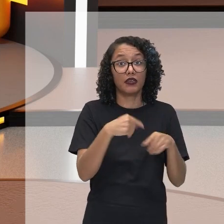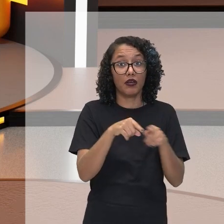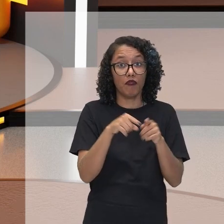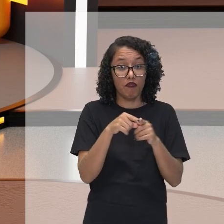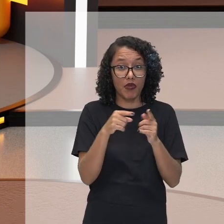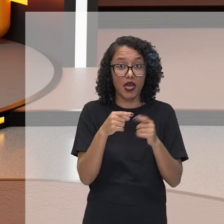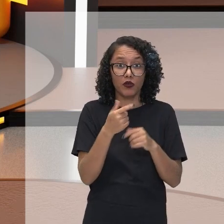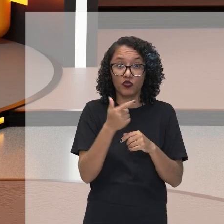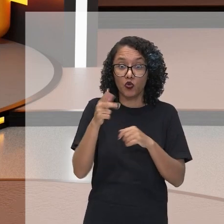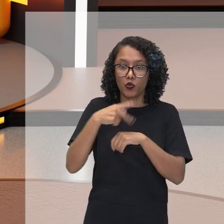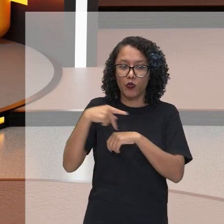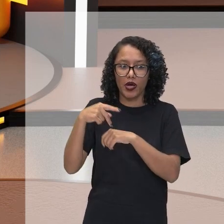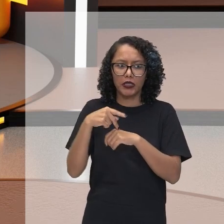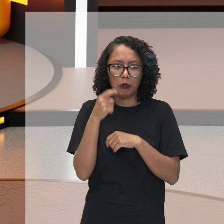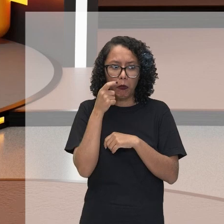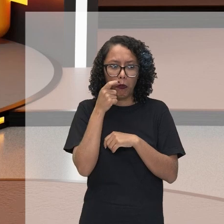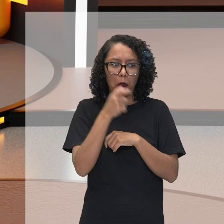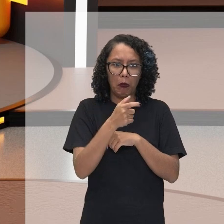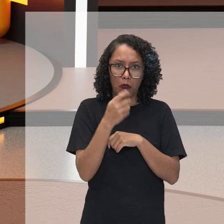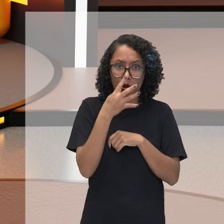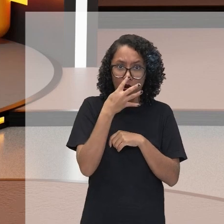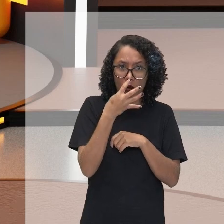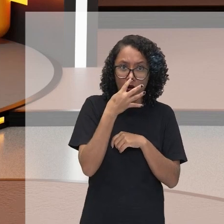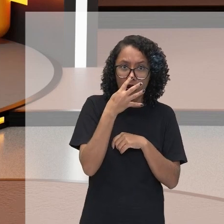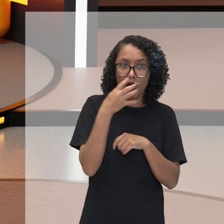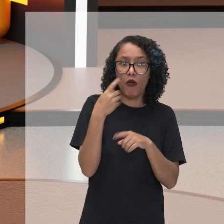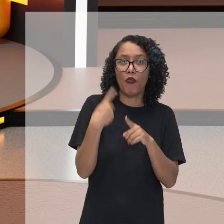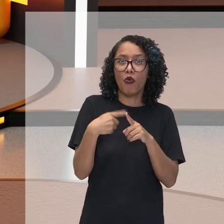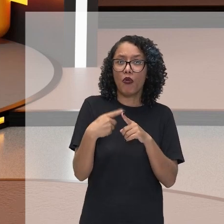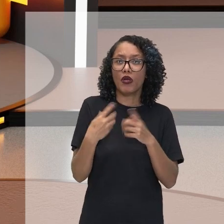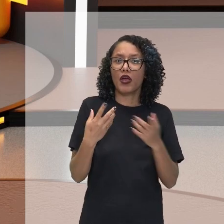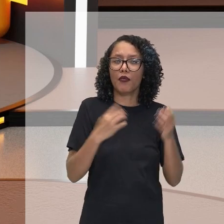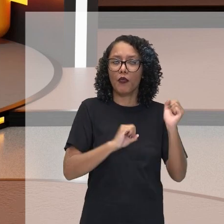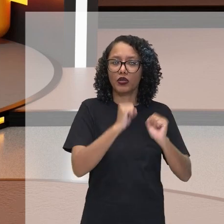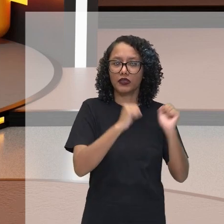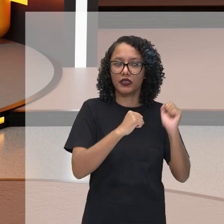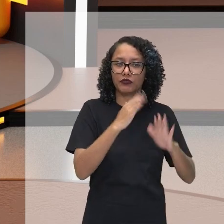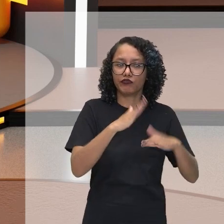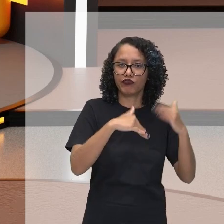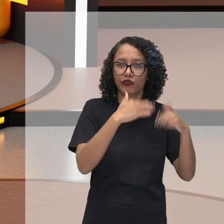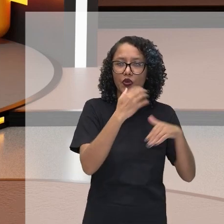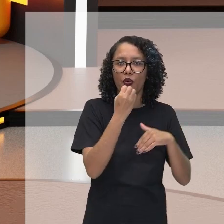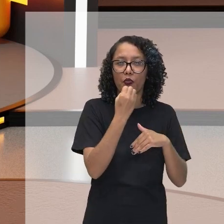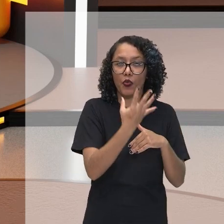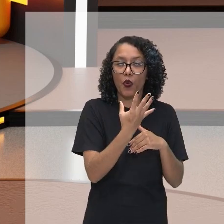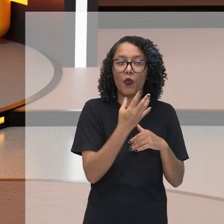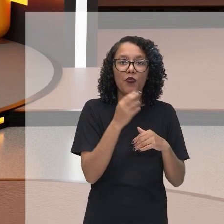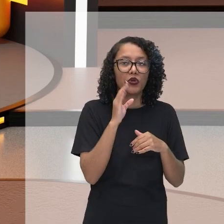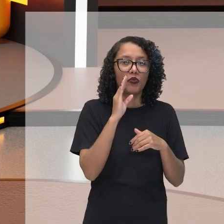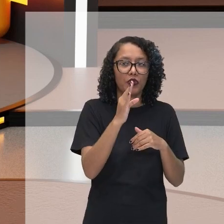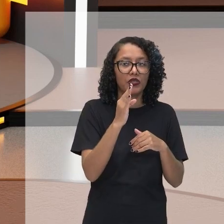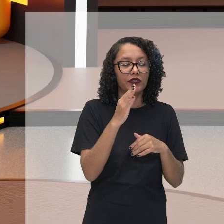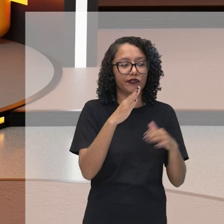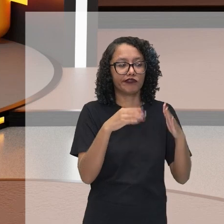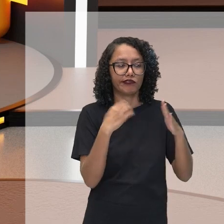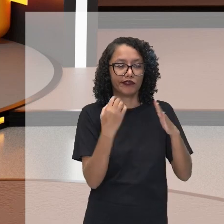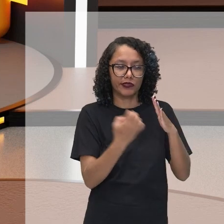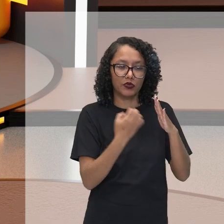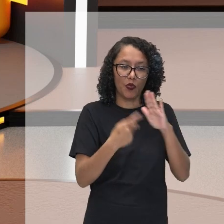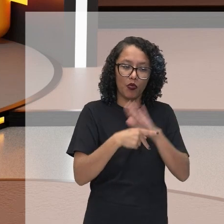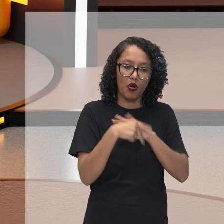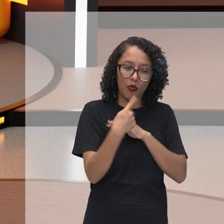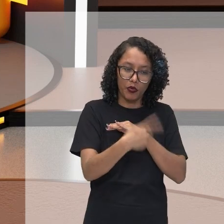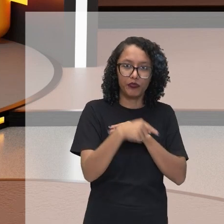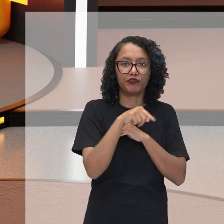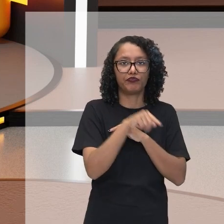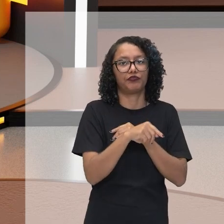por conta do quê? Do processo de industrialização, dando destaque para as indústrias daquele país, tá? Então,